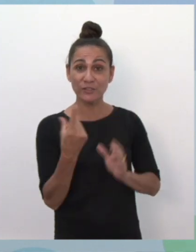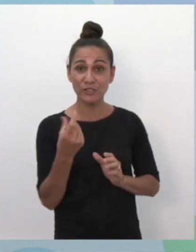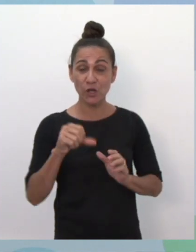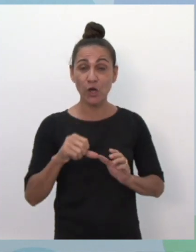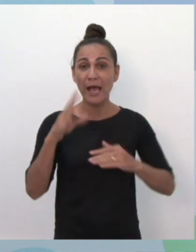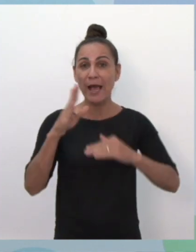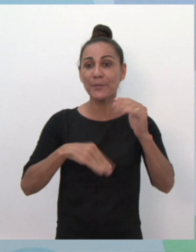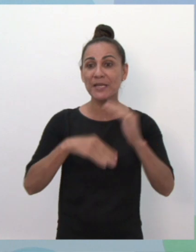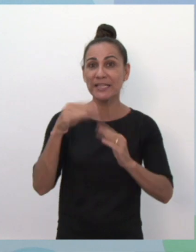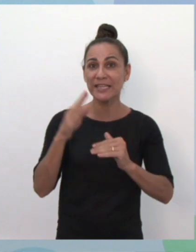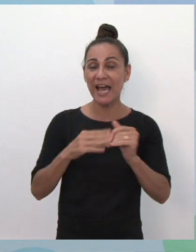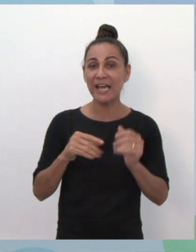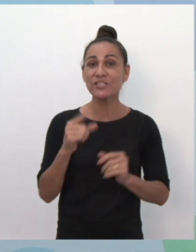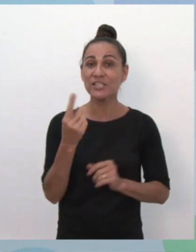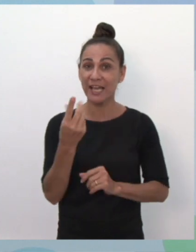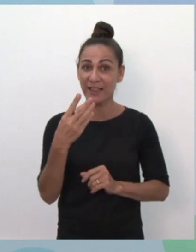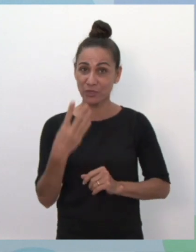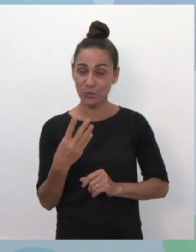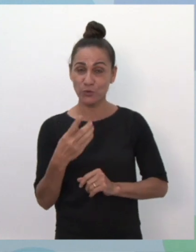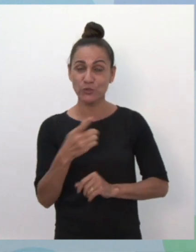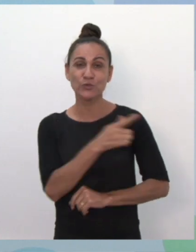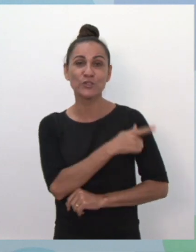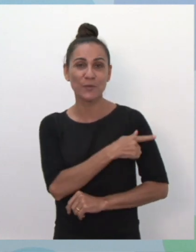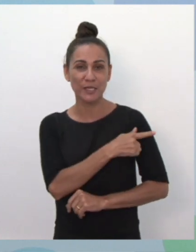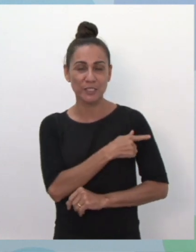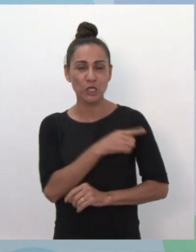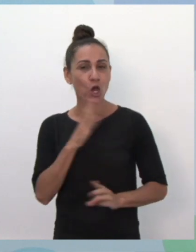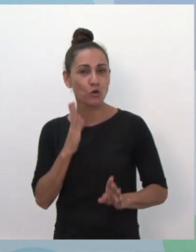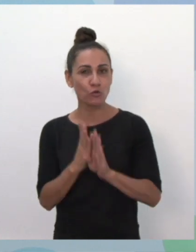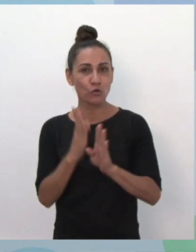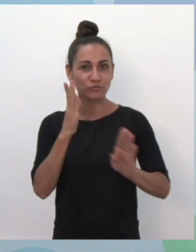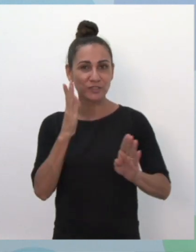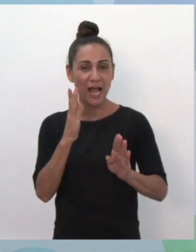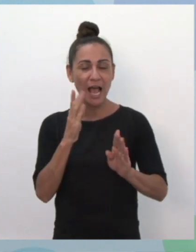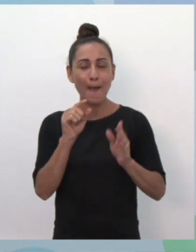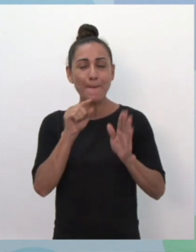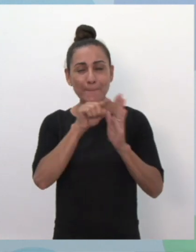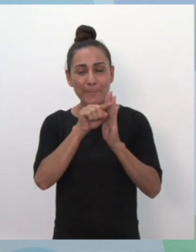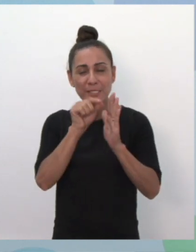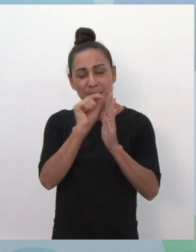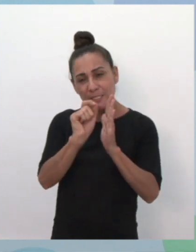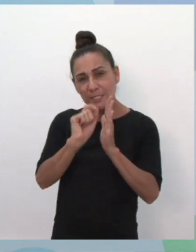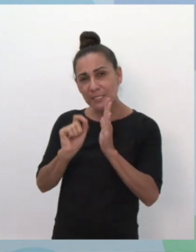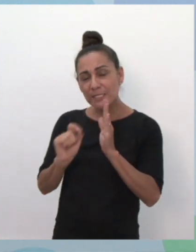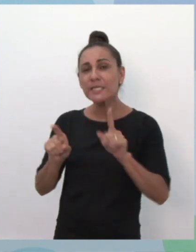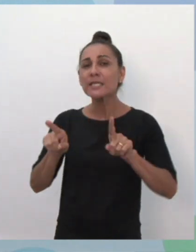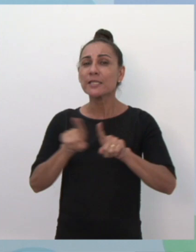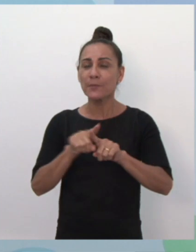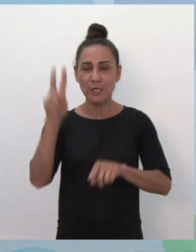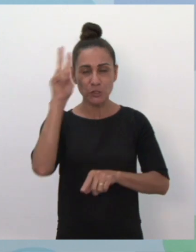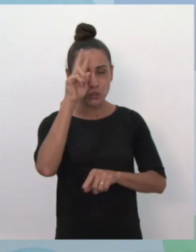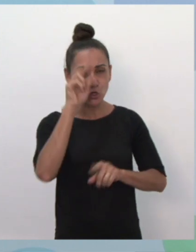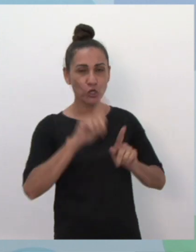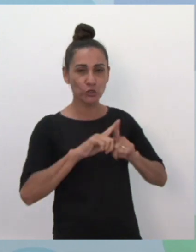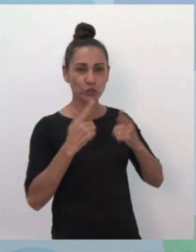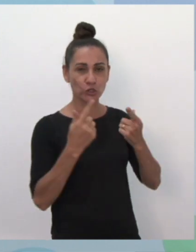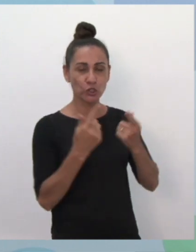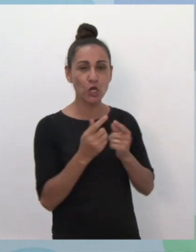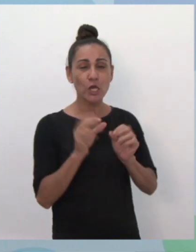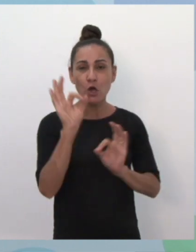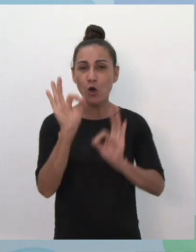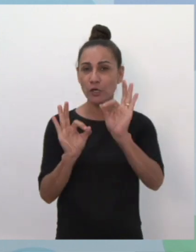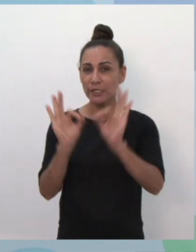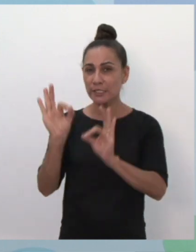habilidade 14 do sétimo ano, que fala em identificar em registros históricos, geográficos, as formas de organização